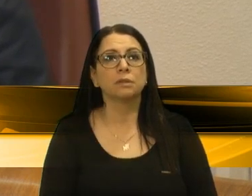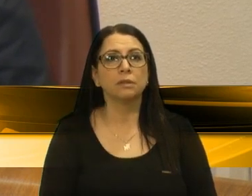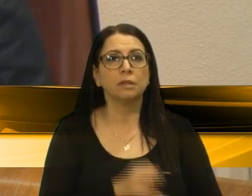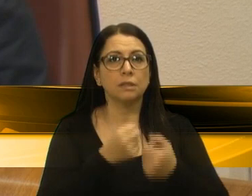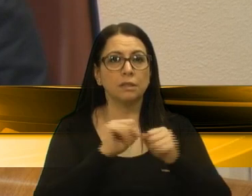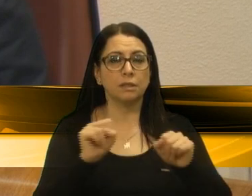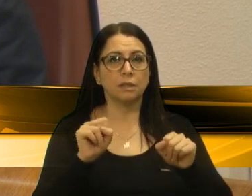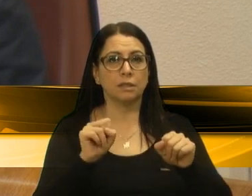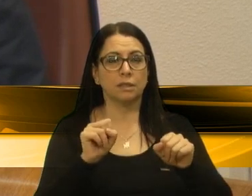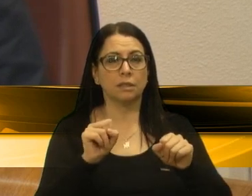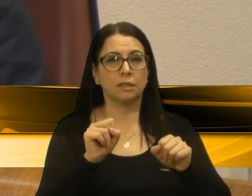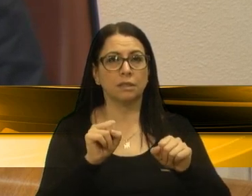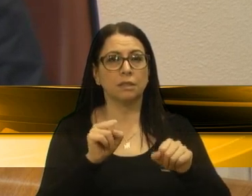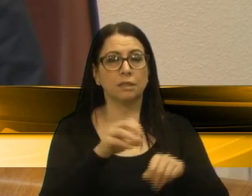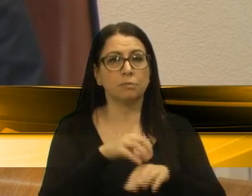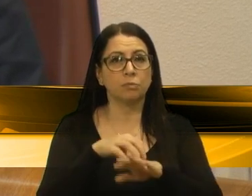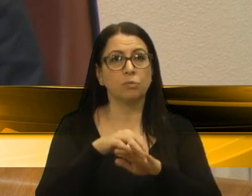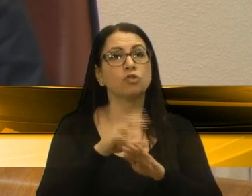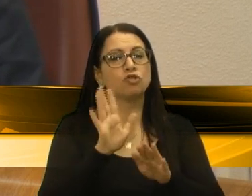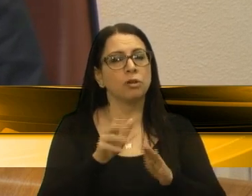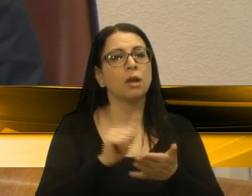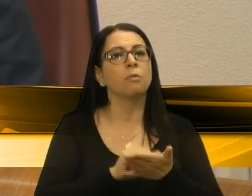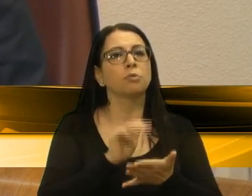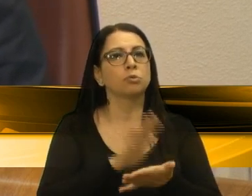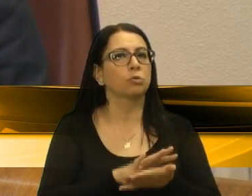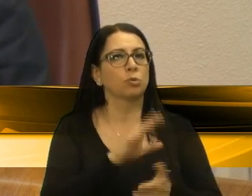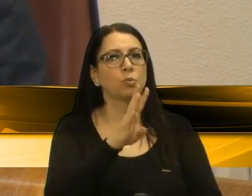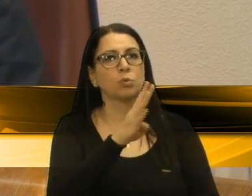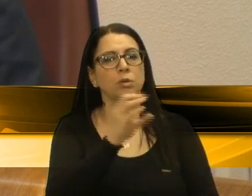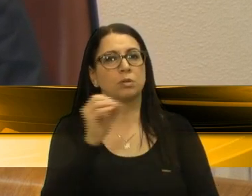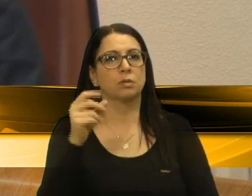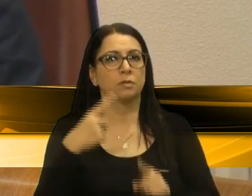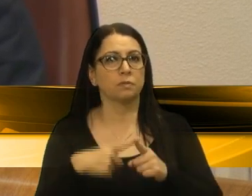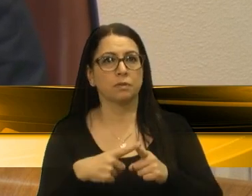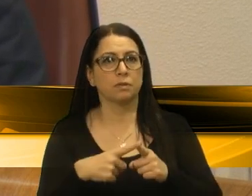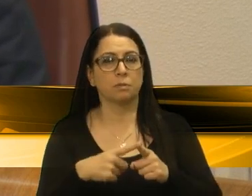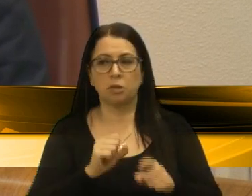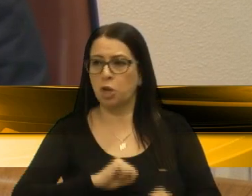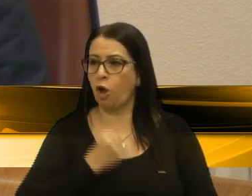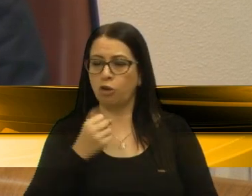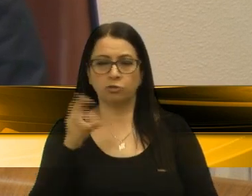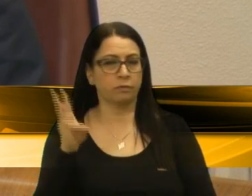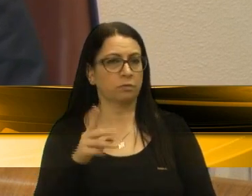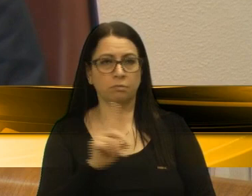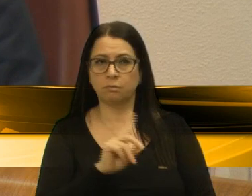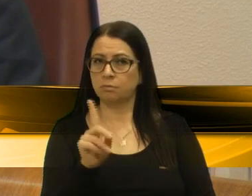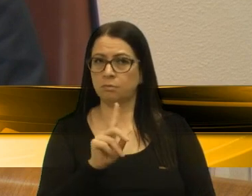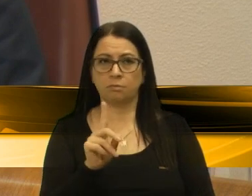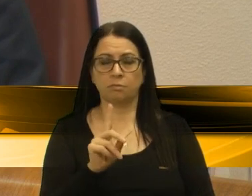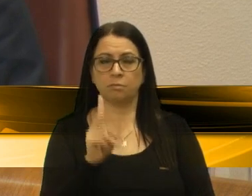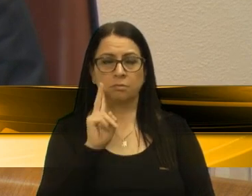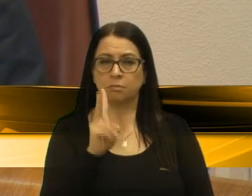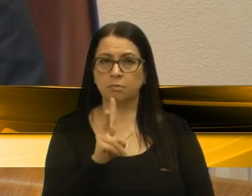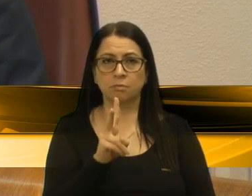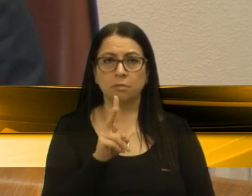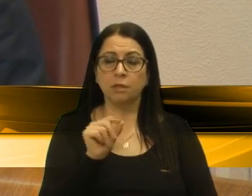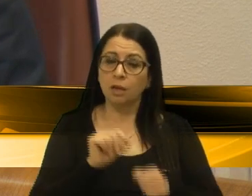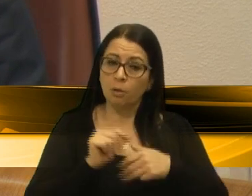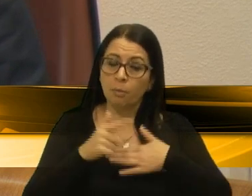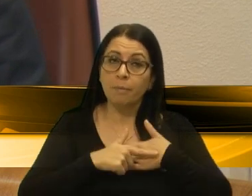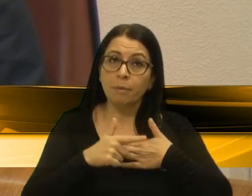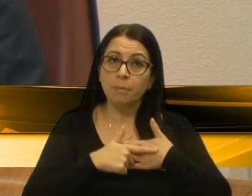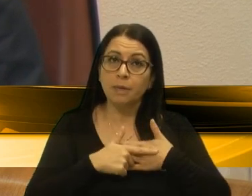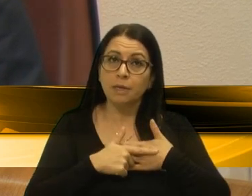de Trânsito já multou mais de 400 vezes, não faz isso porque tem ódio da Visat, não é nada disso. A gente tem aqui uma função